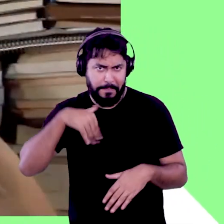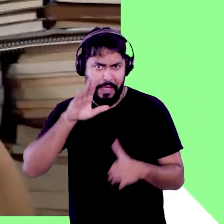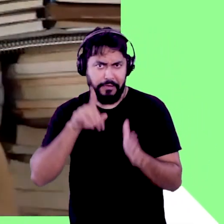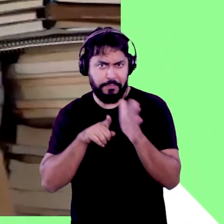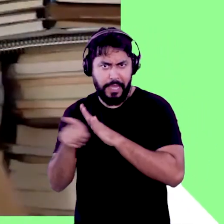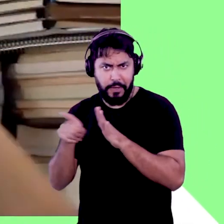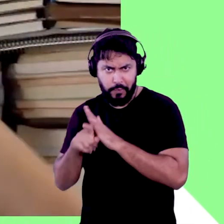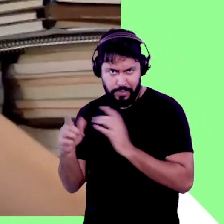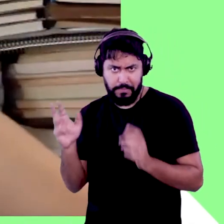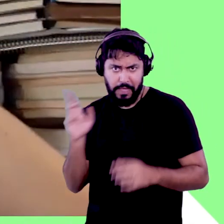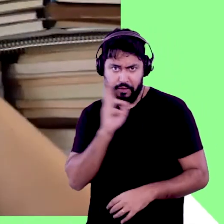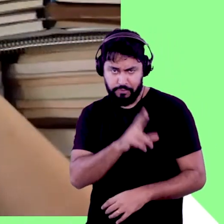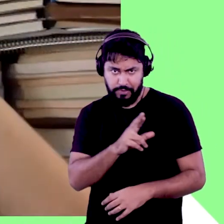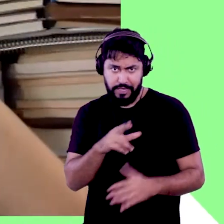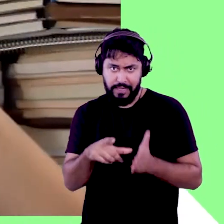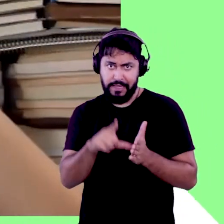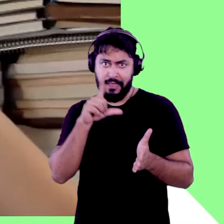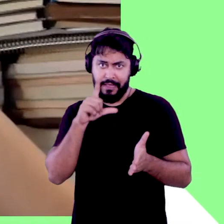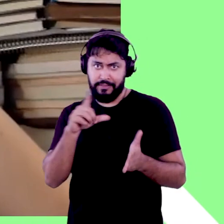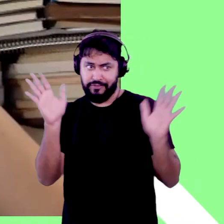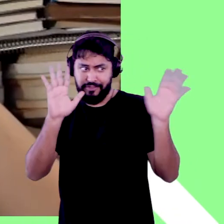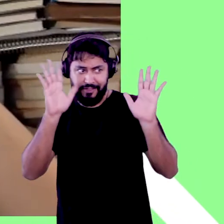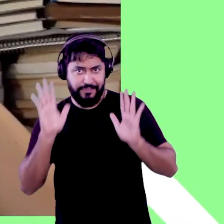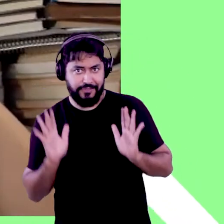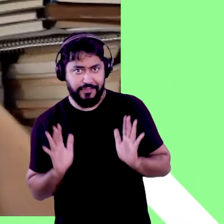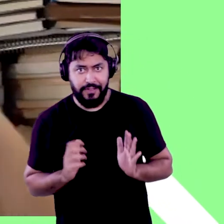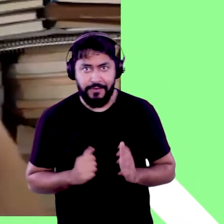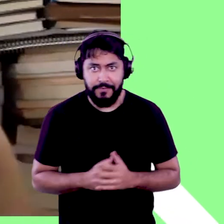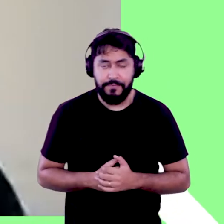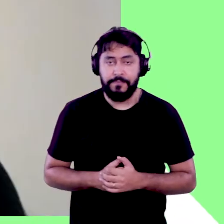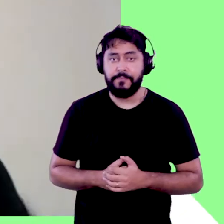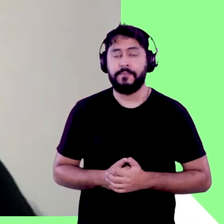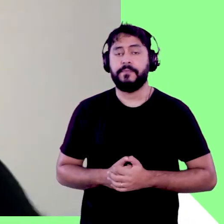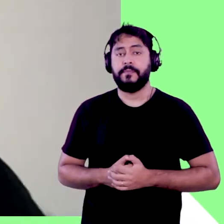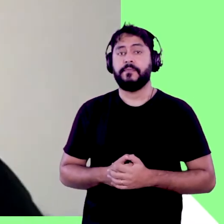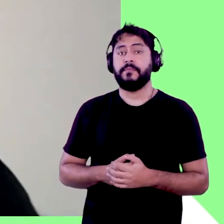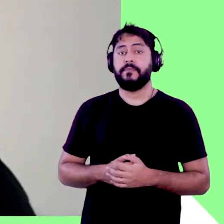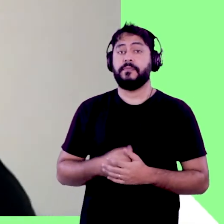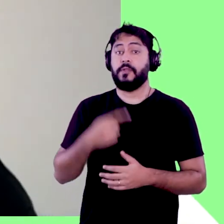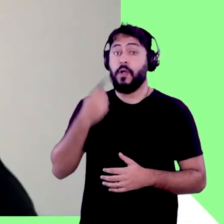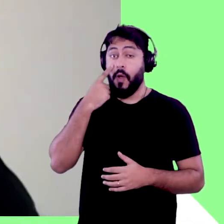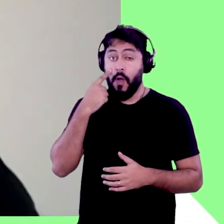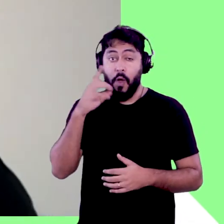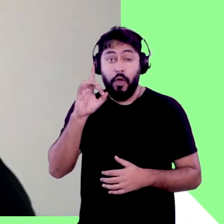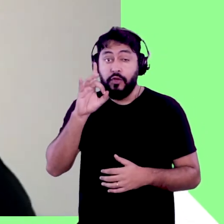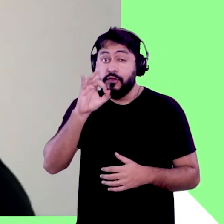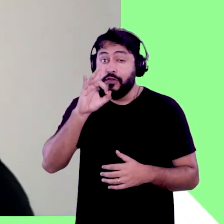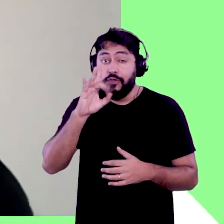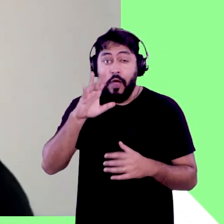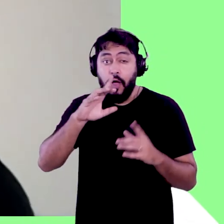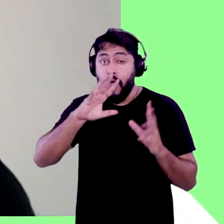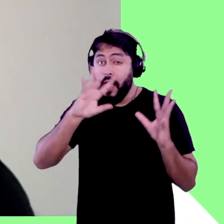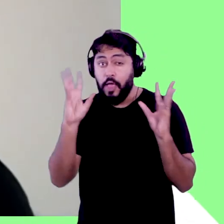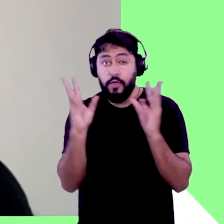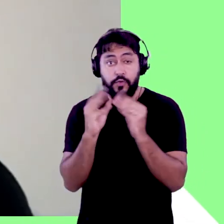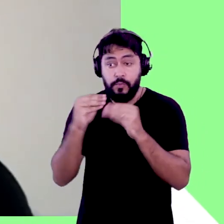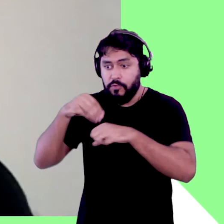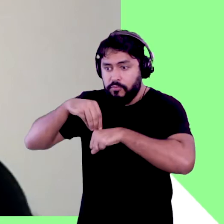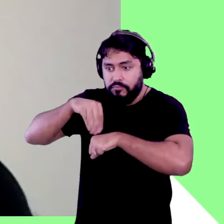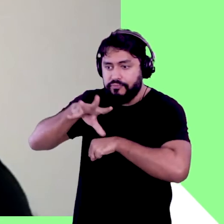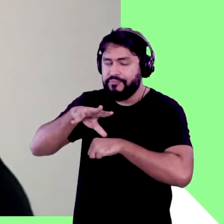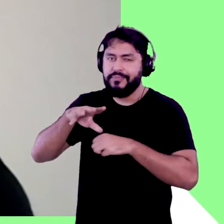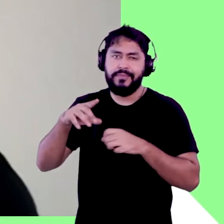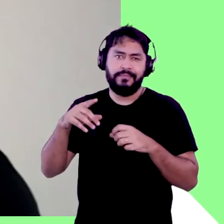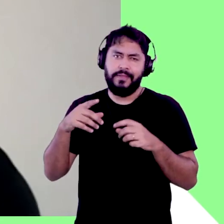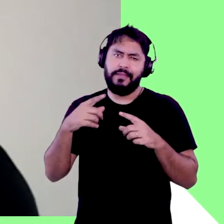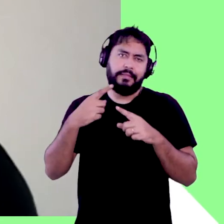pra gente responder antes da gente dar a tchau? Gente, isso assim é um breve panorama, né? Só um recorte do tema, porque